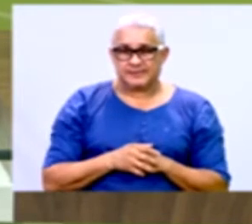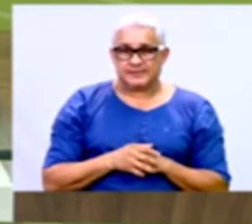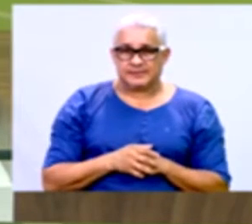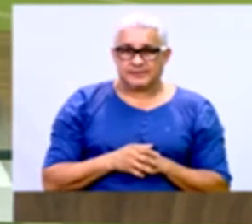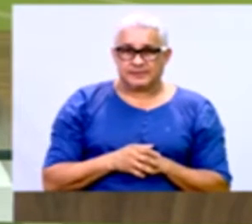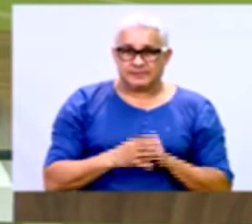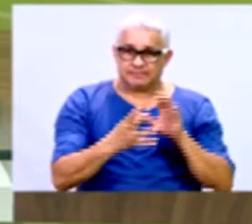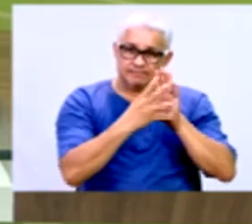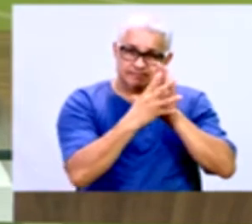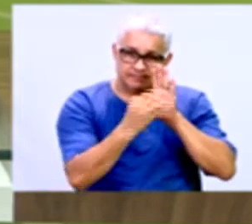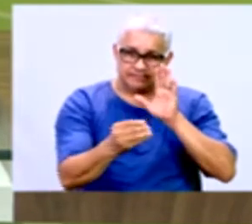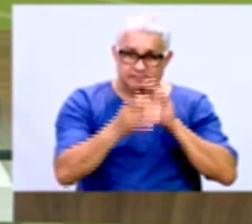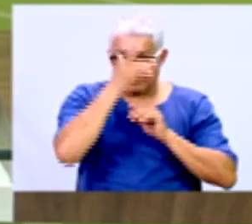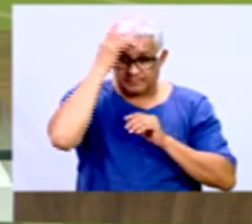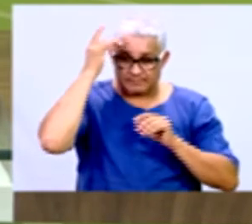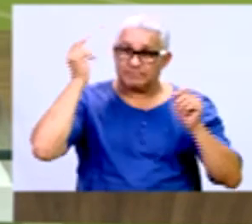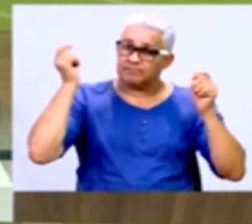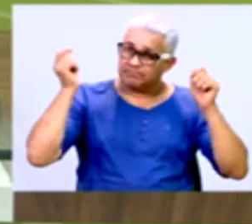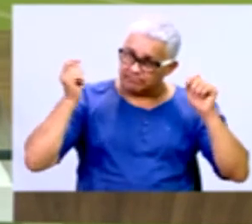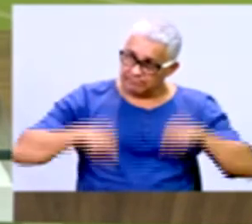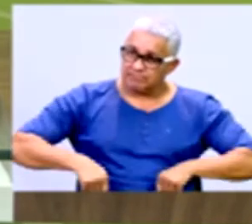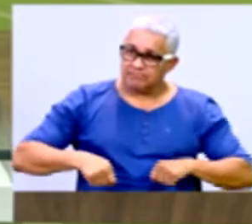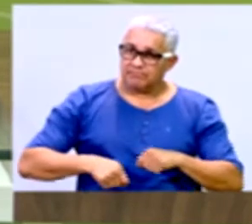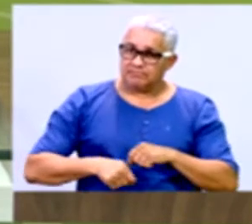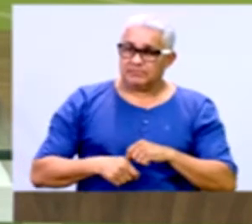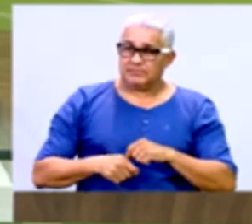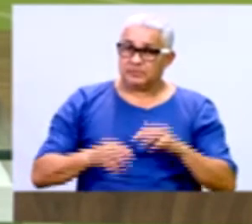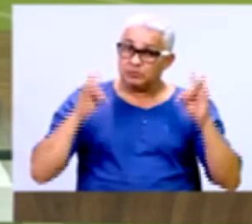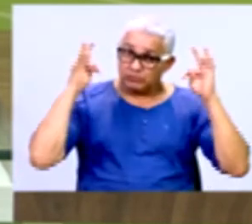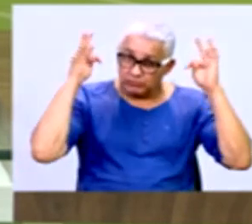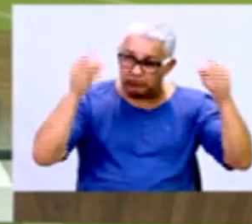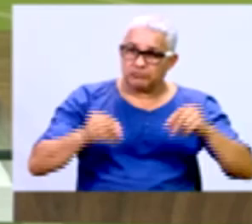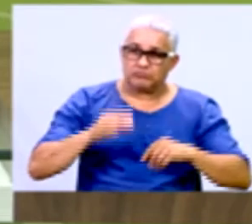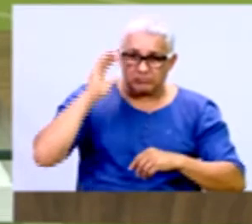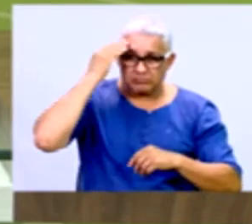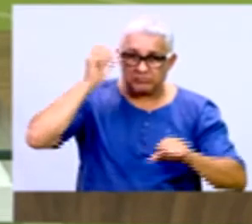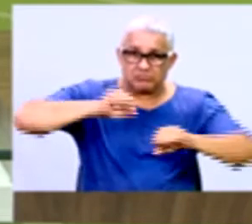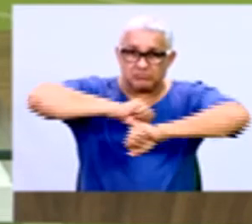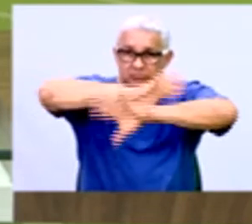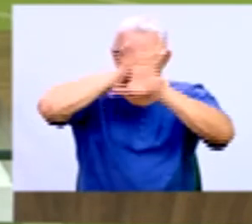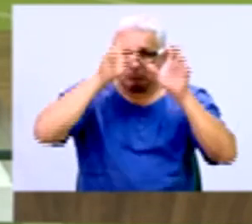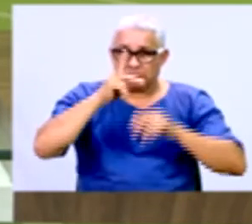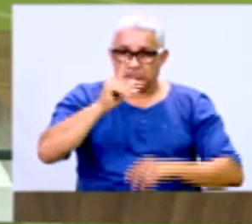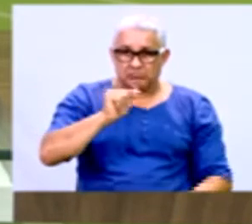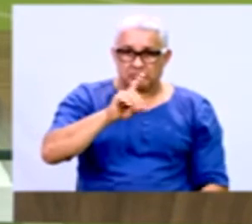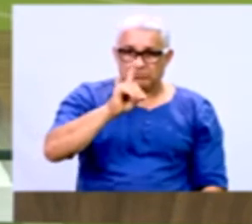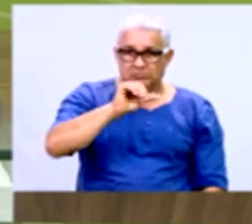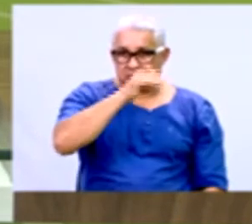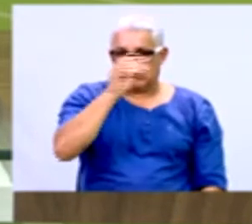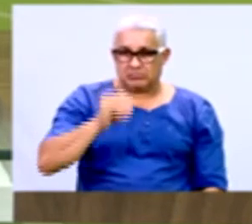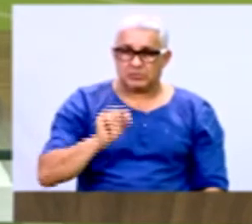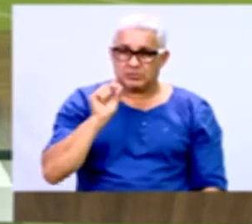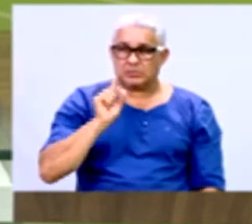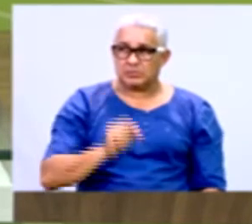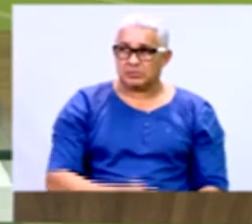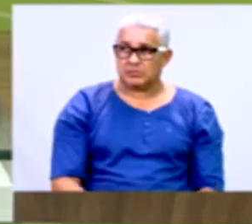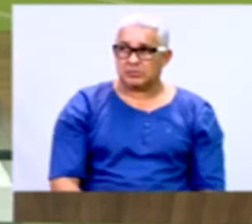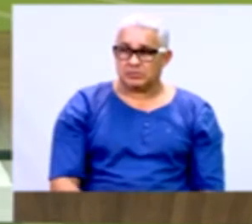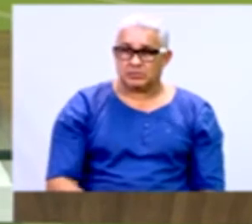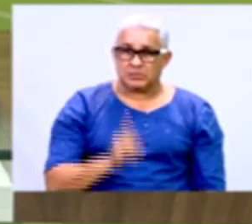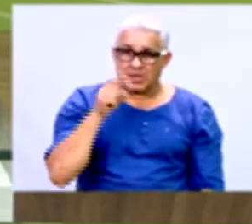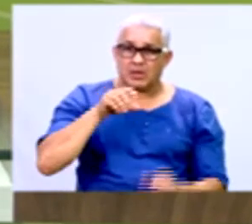um modelo que as pessoas pudessem seguir e que todos pudessem entender. A ideia de padrão normalmente vem